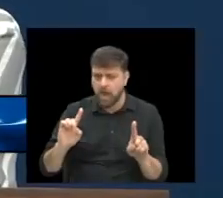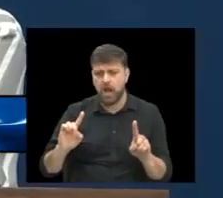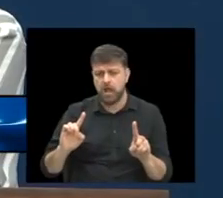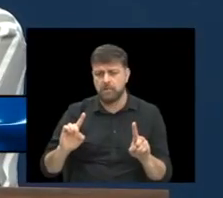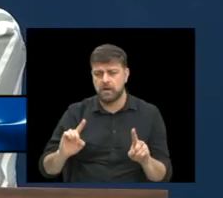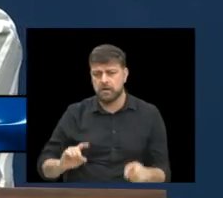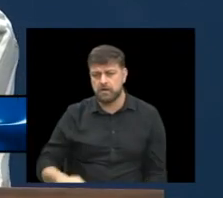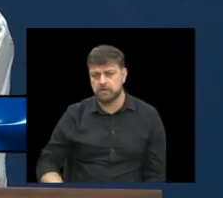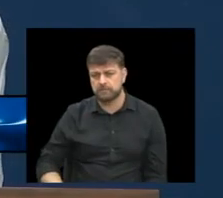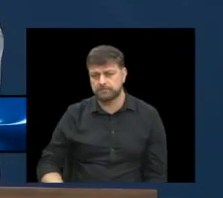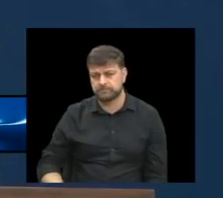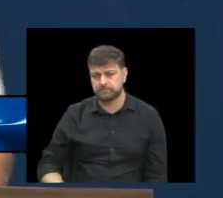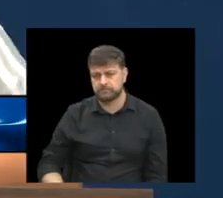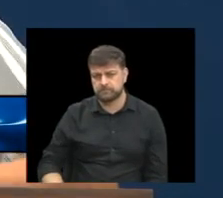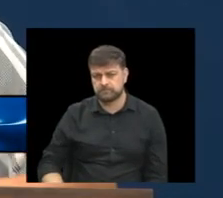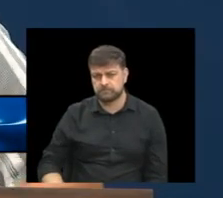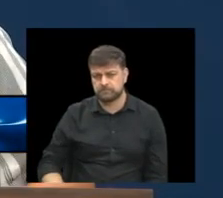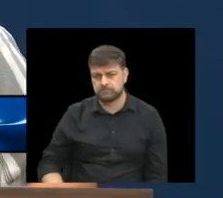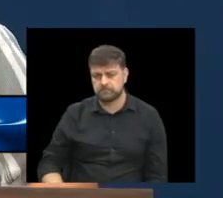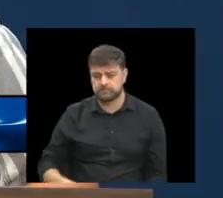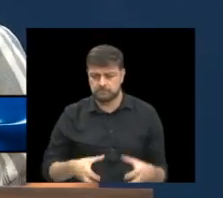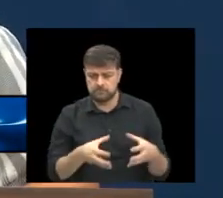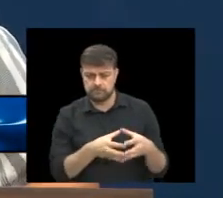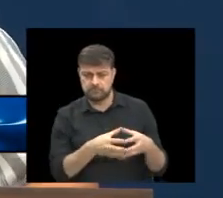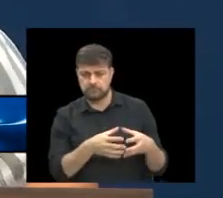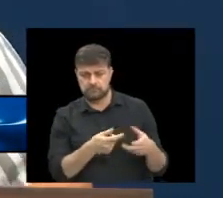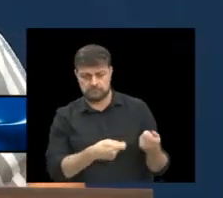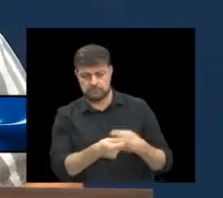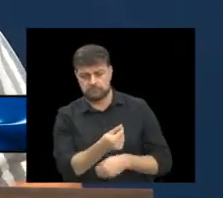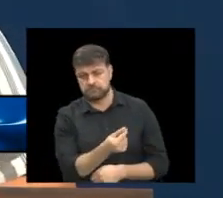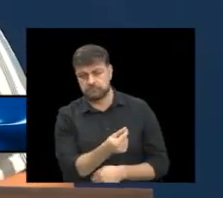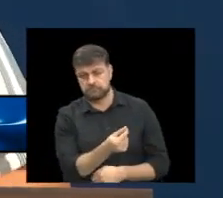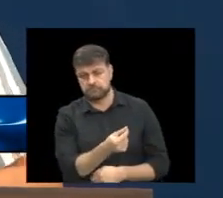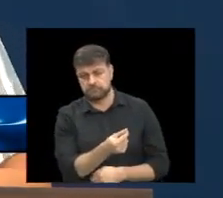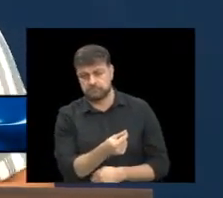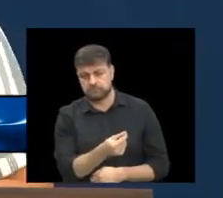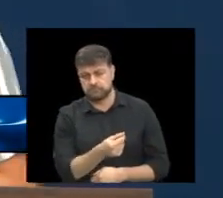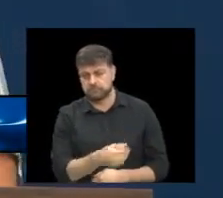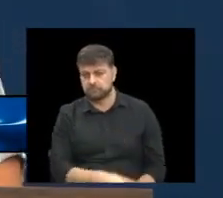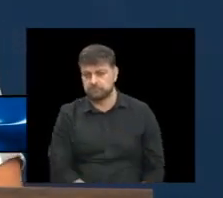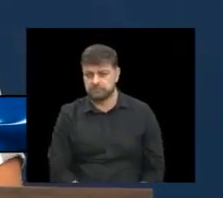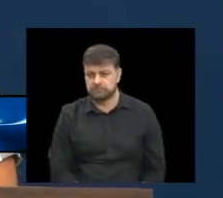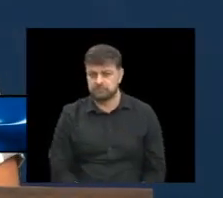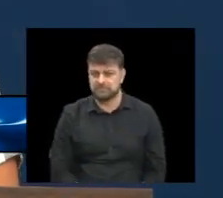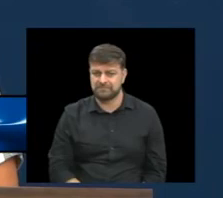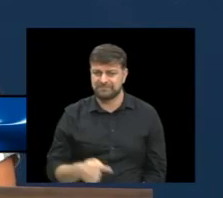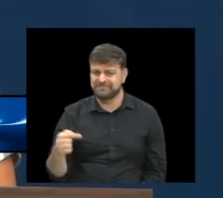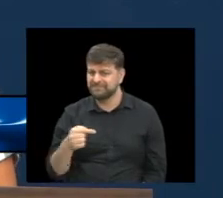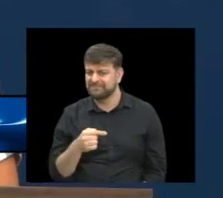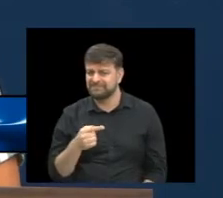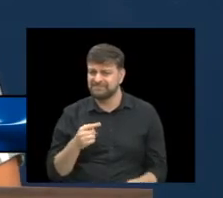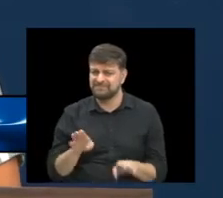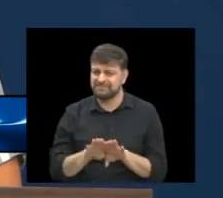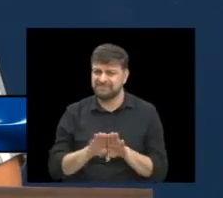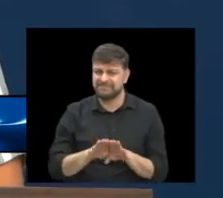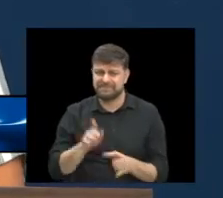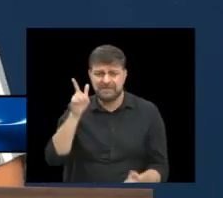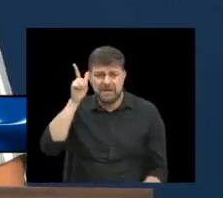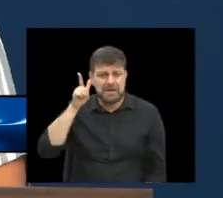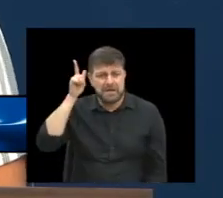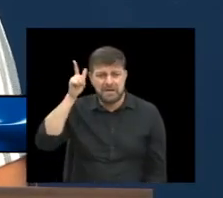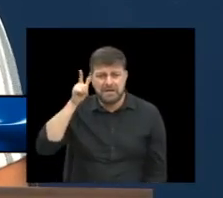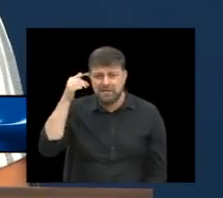emendas. Contra a Comissão de Finanças. E contra a Comissão de Finanças e contra essa lógica